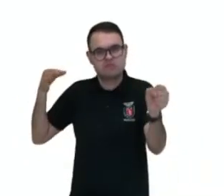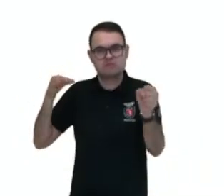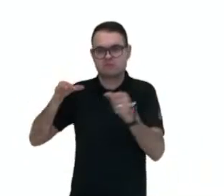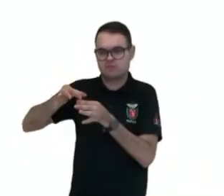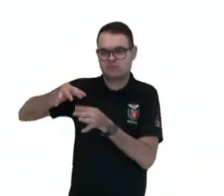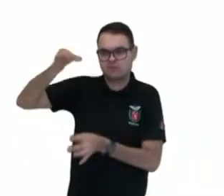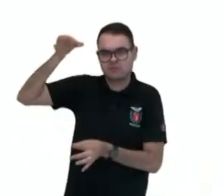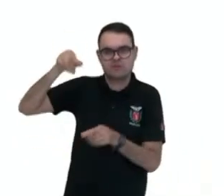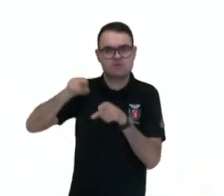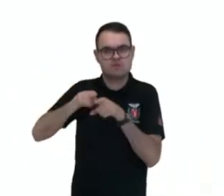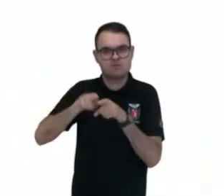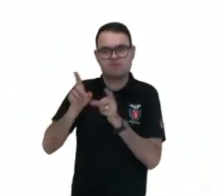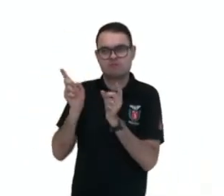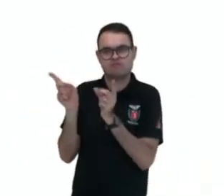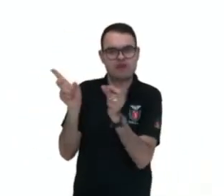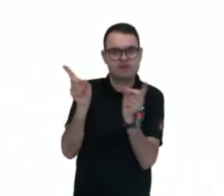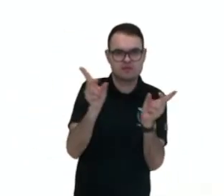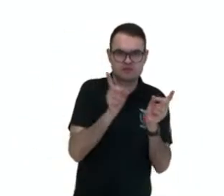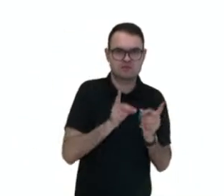exemplos dessa cestaria indígena.